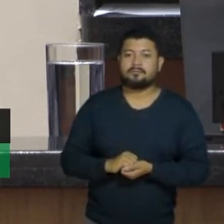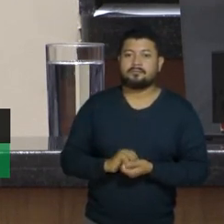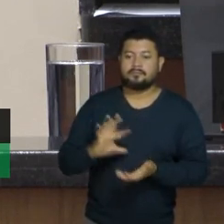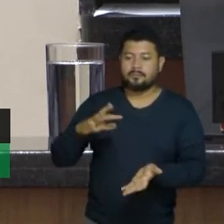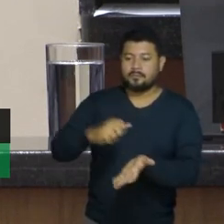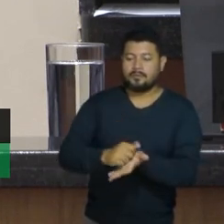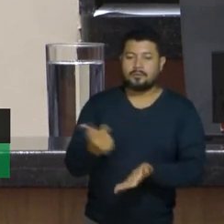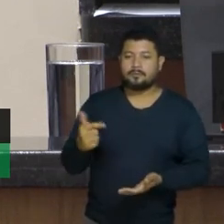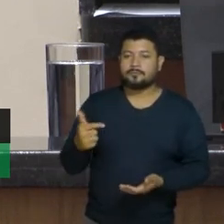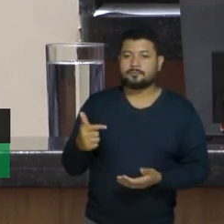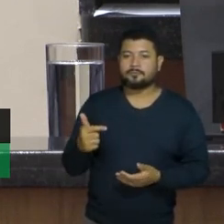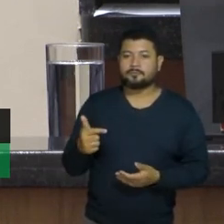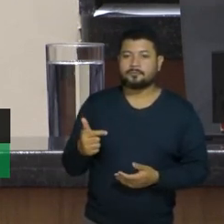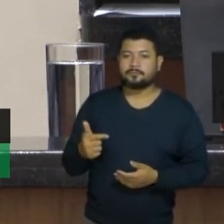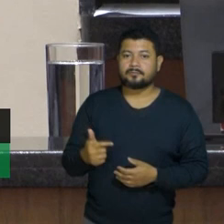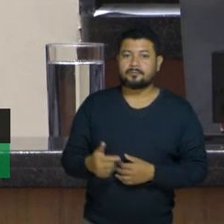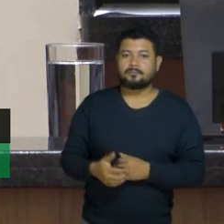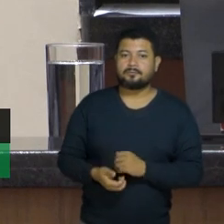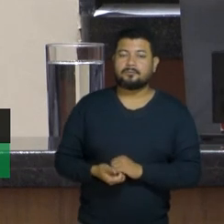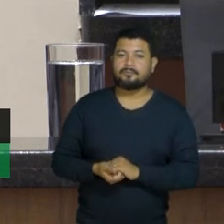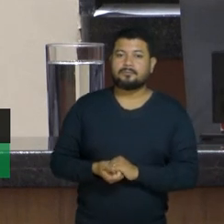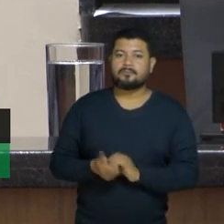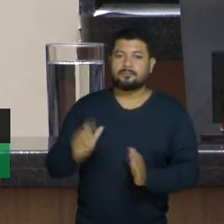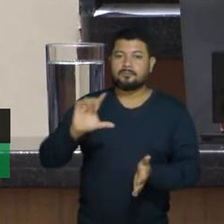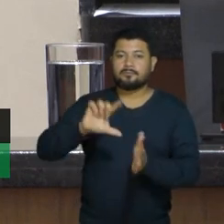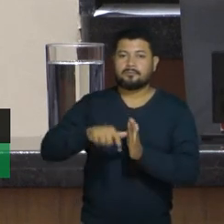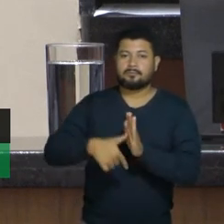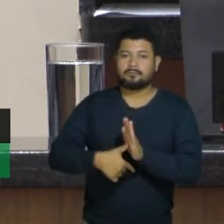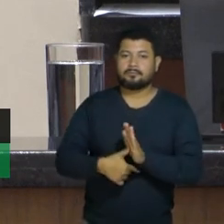ninguém inscrito. Na sequência,